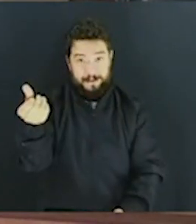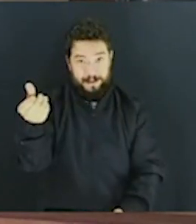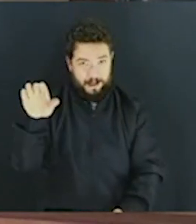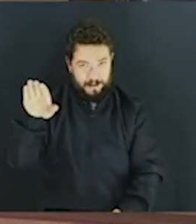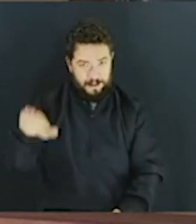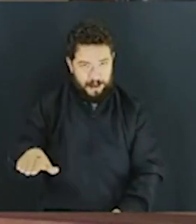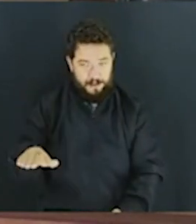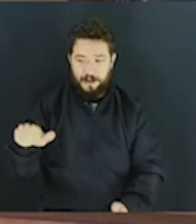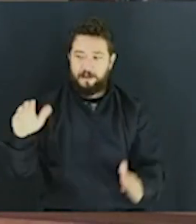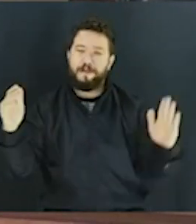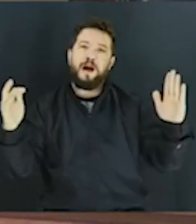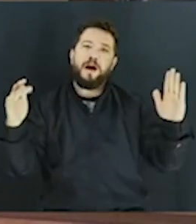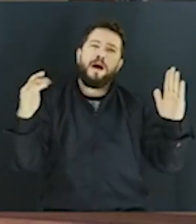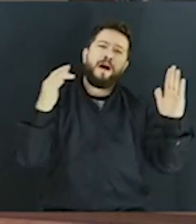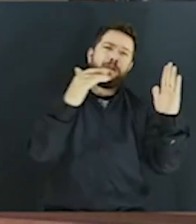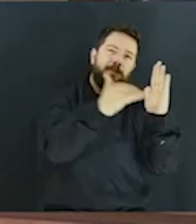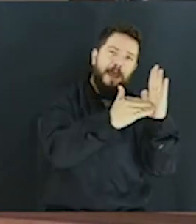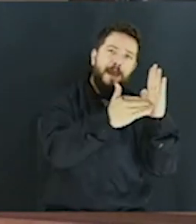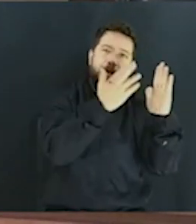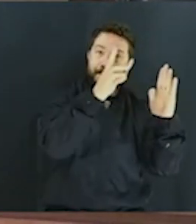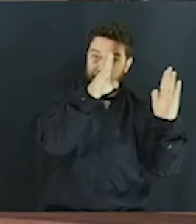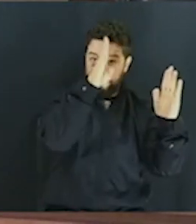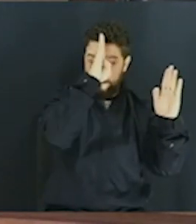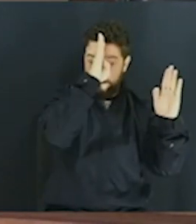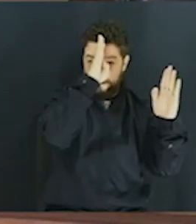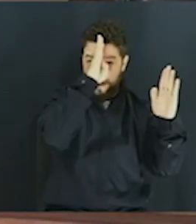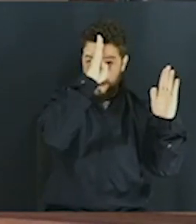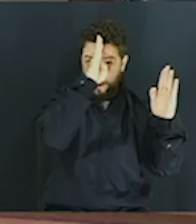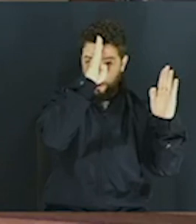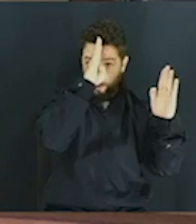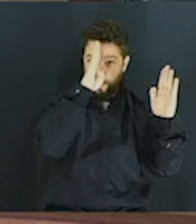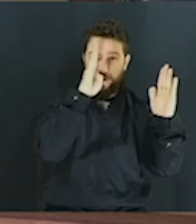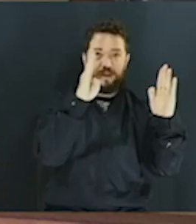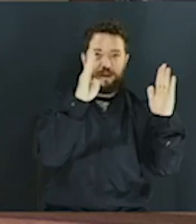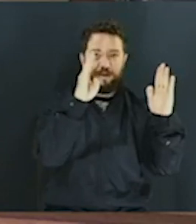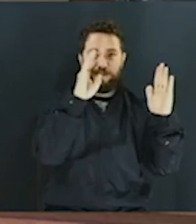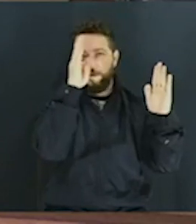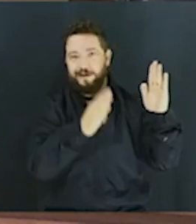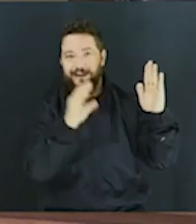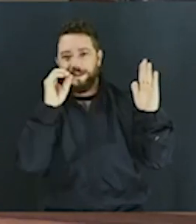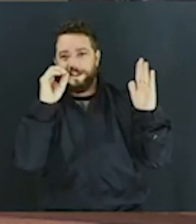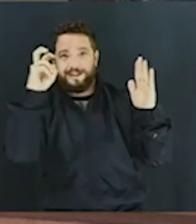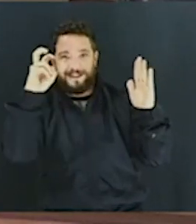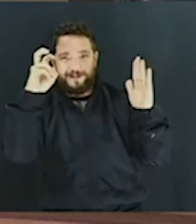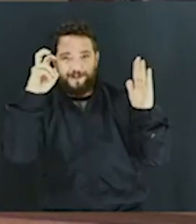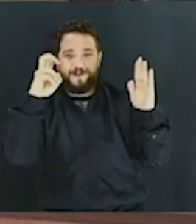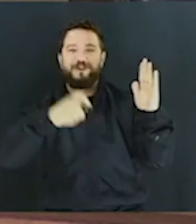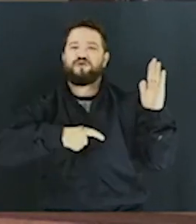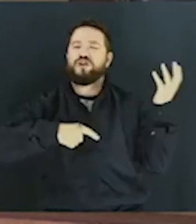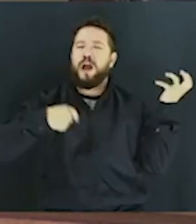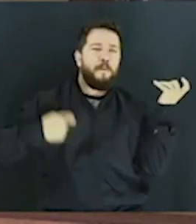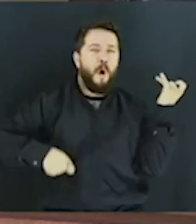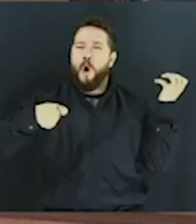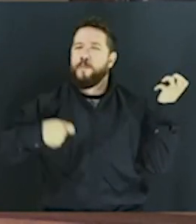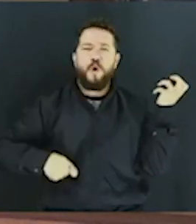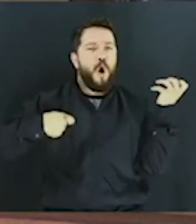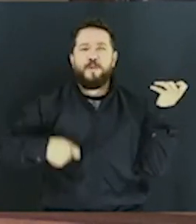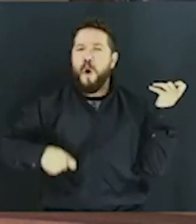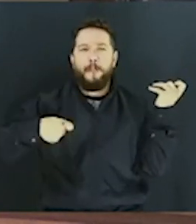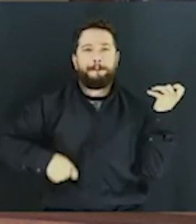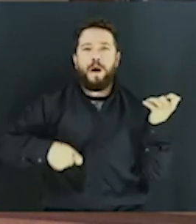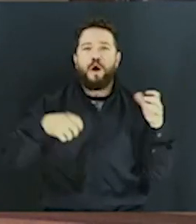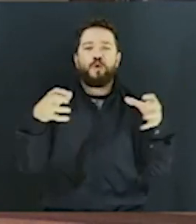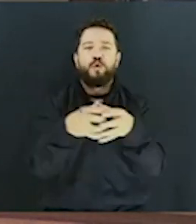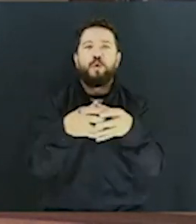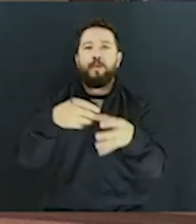até a meia-noite e 5, quando terminou a última banda aí, Morada, cantando, né? Eu vou depois falar a respeito